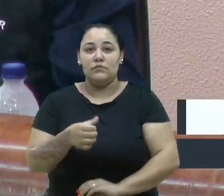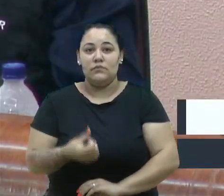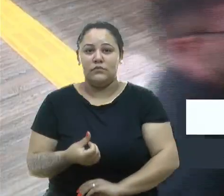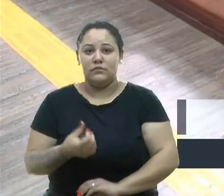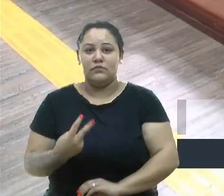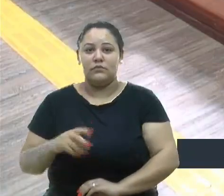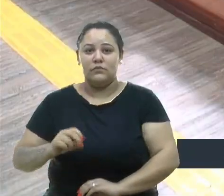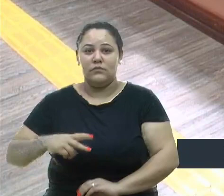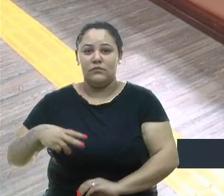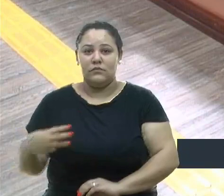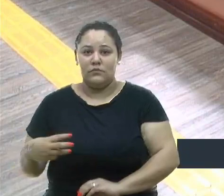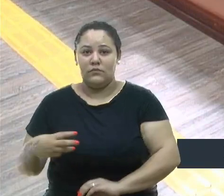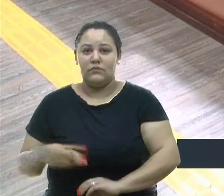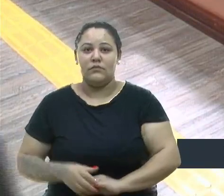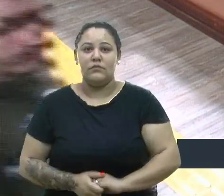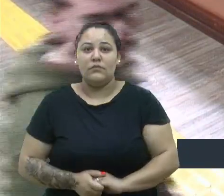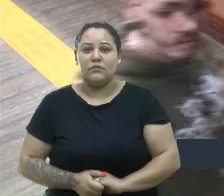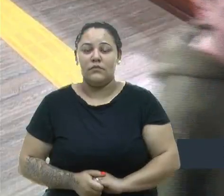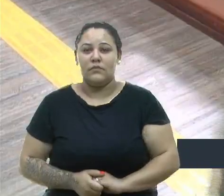896-2023.